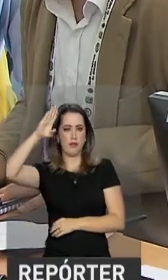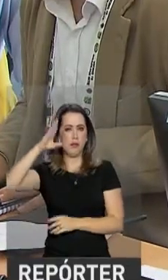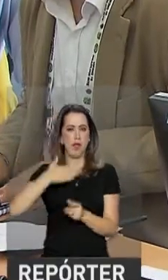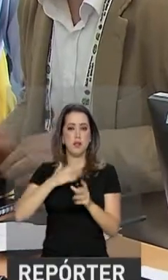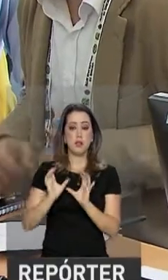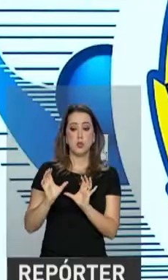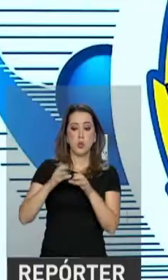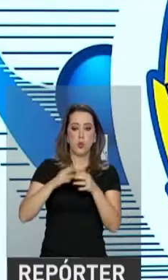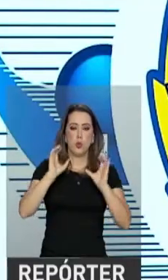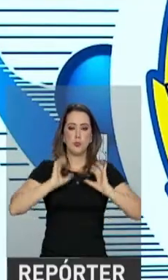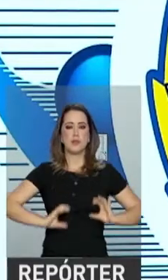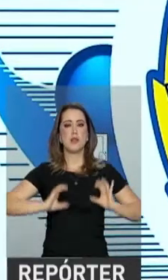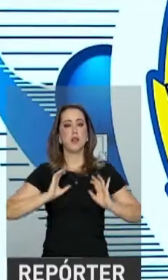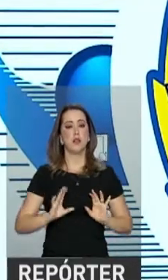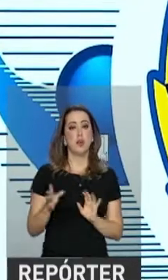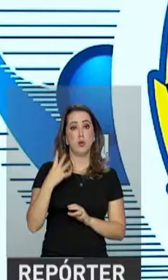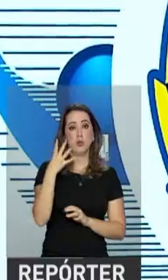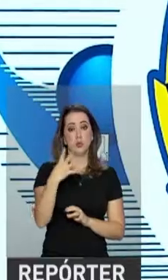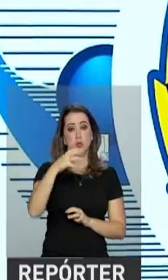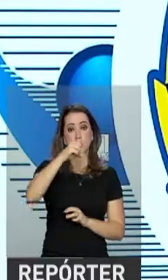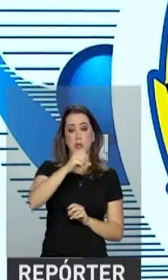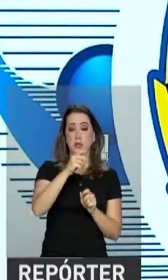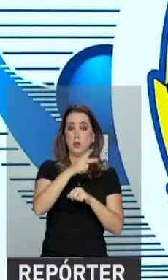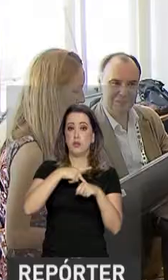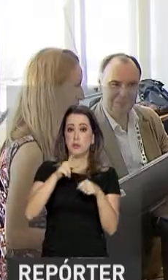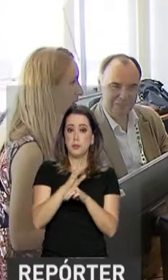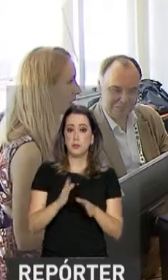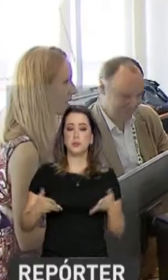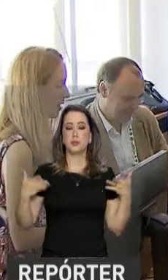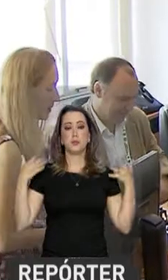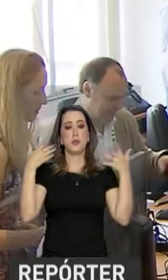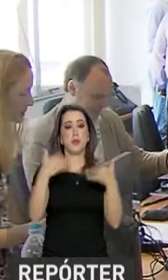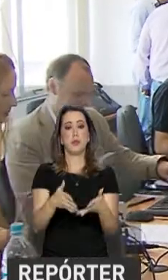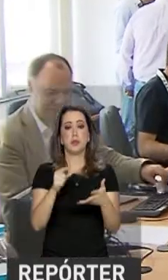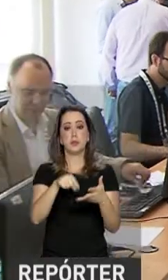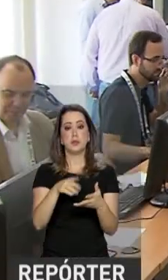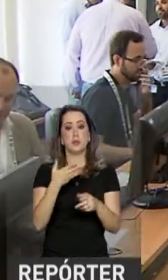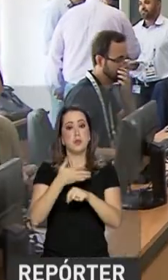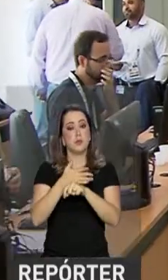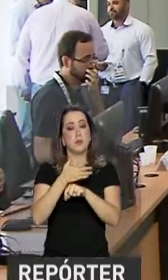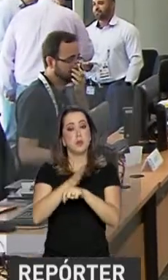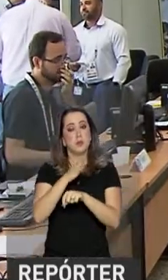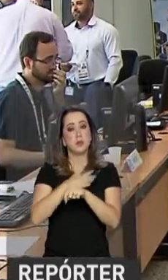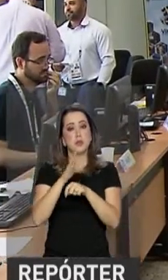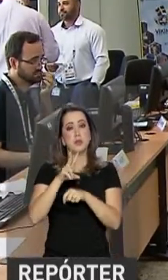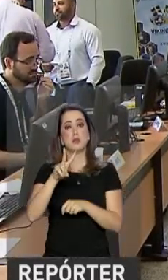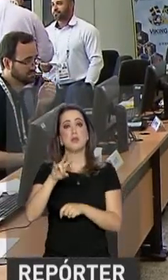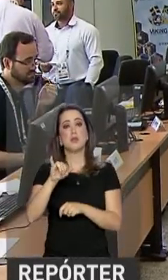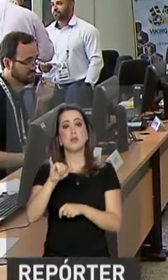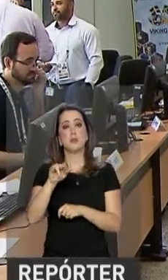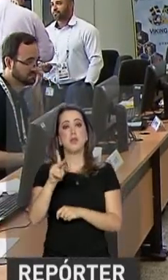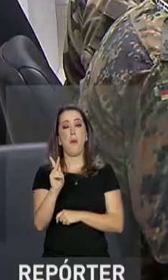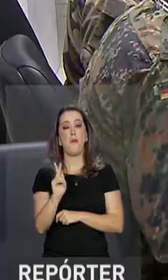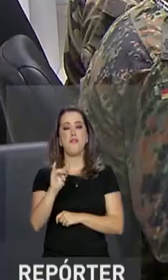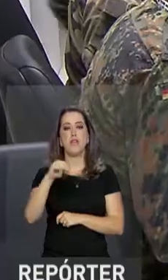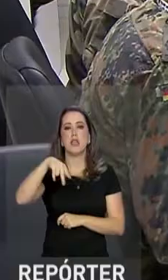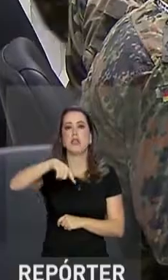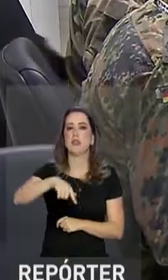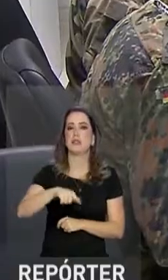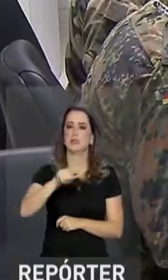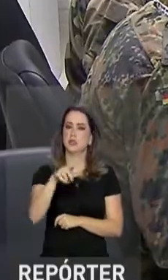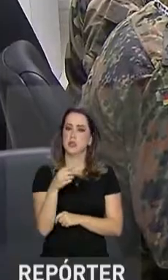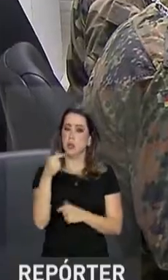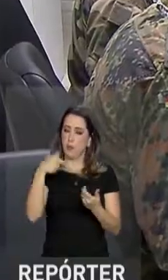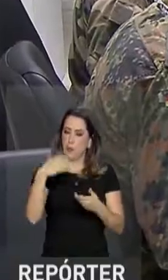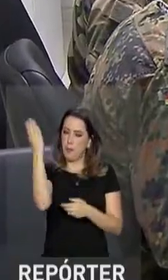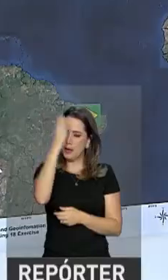50 países participam do Exercício Viking. Pela primeira vez, o Brasil sedia um dos 6 pontos de